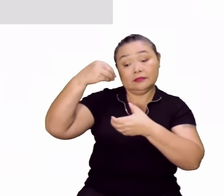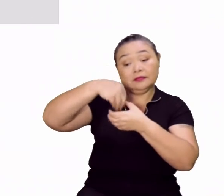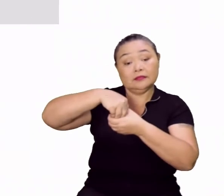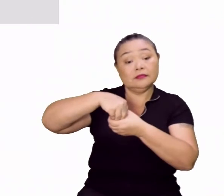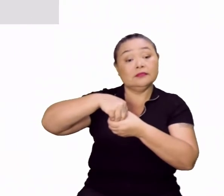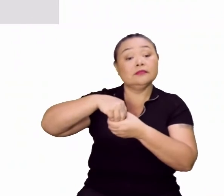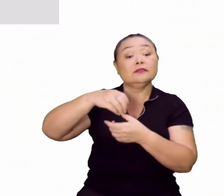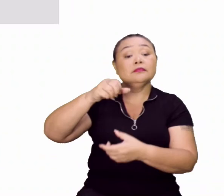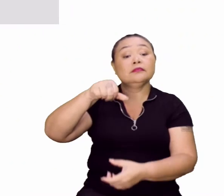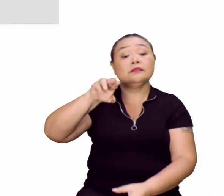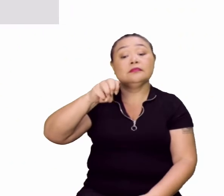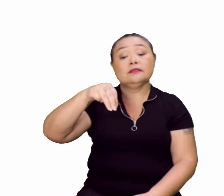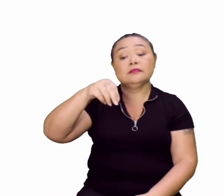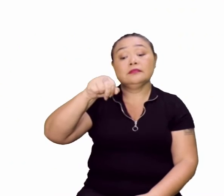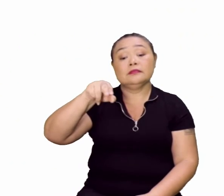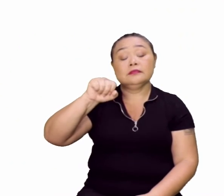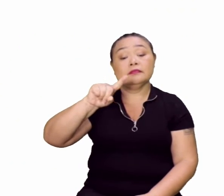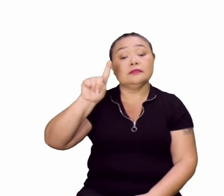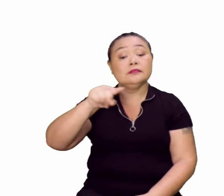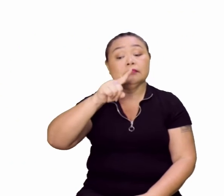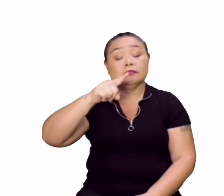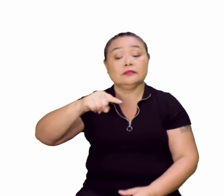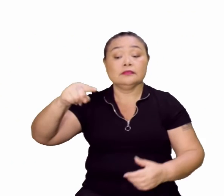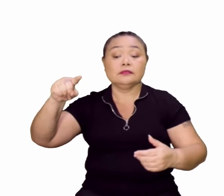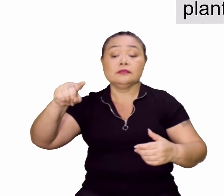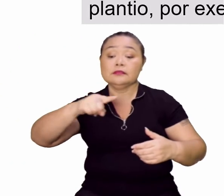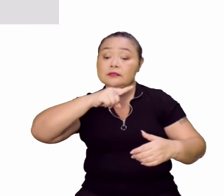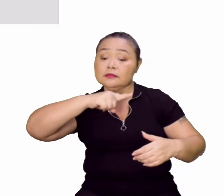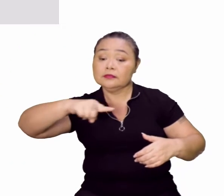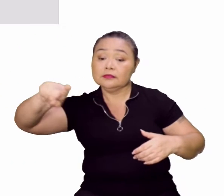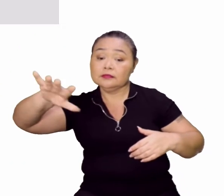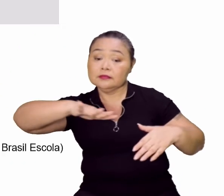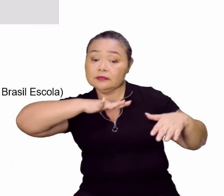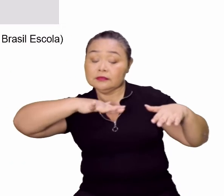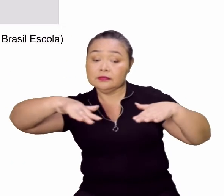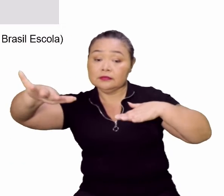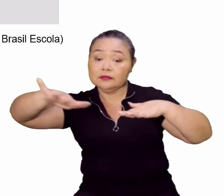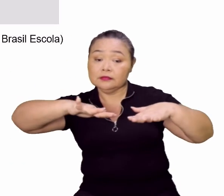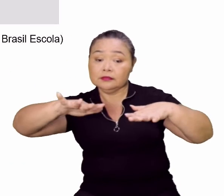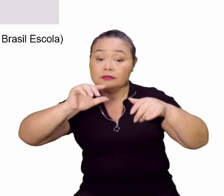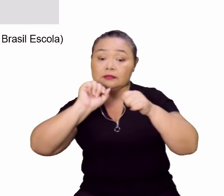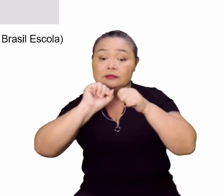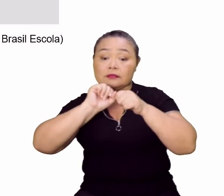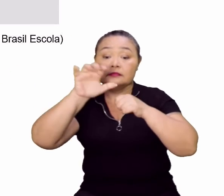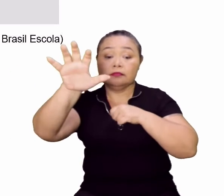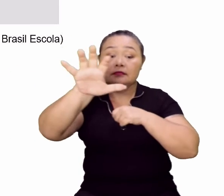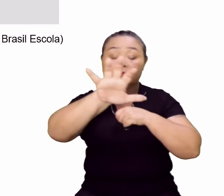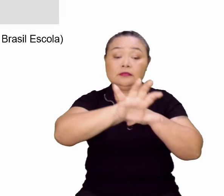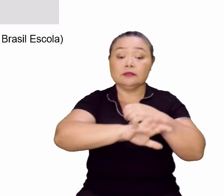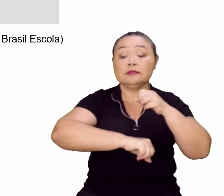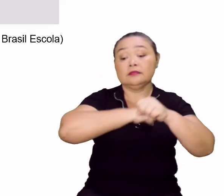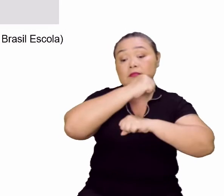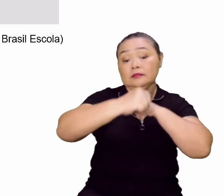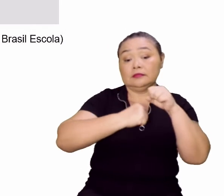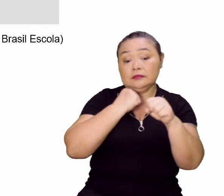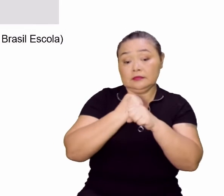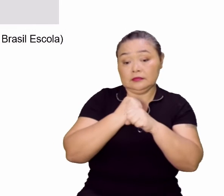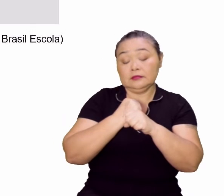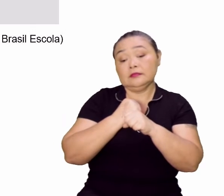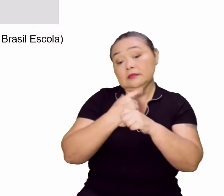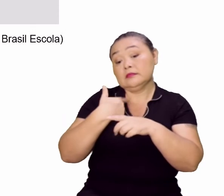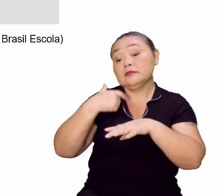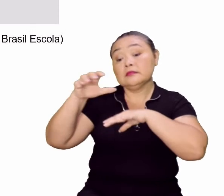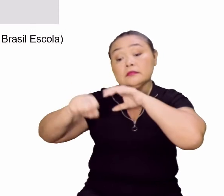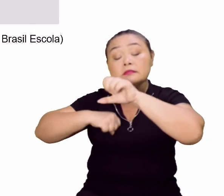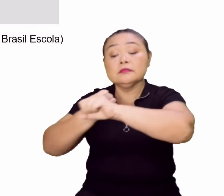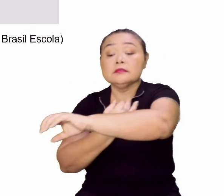interna. Falamos da transumância, que é um movimento migratório que ocorre em determinadas épocas do ano, principalmente